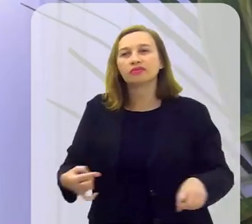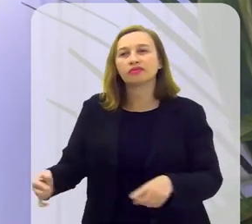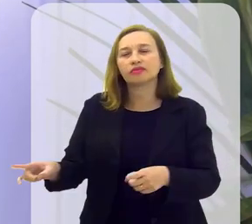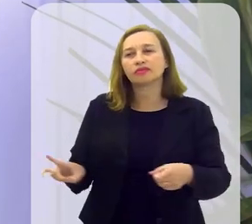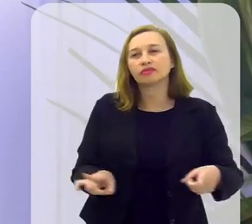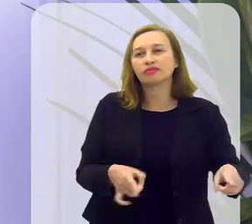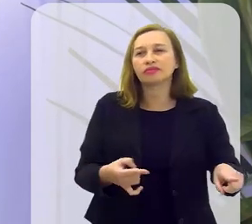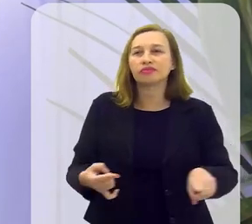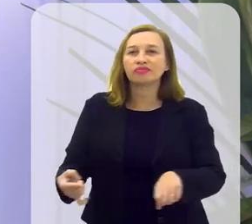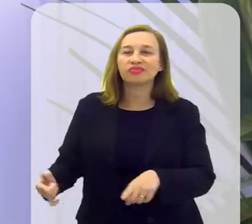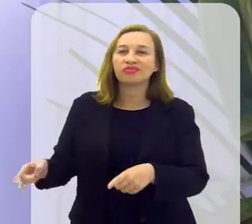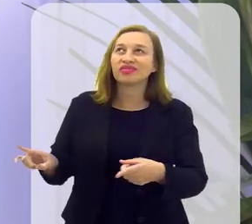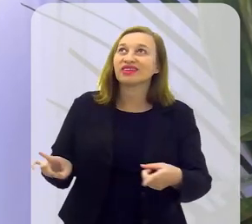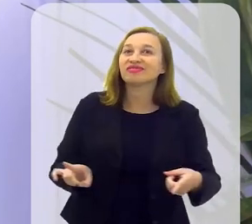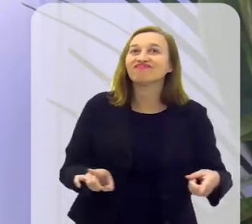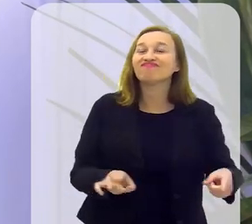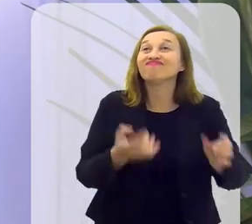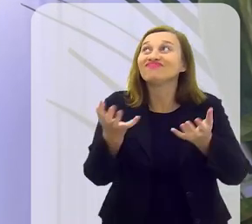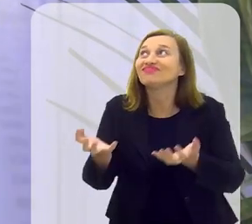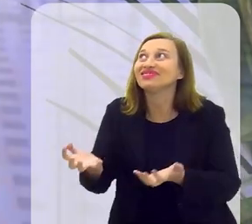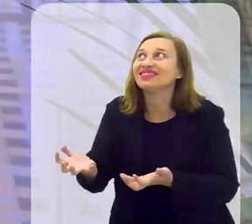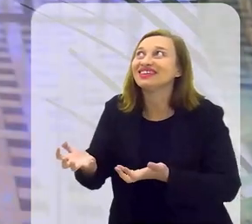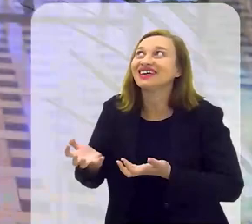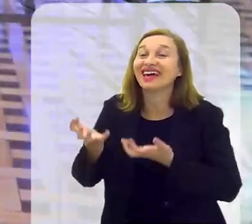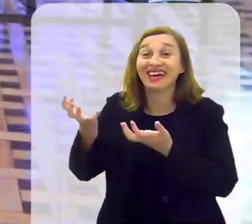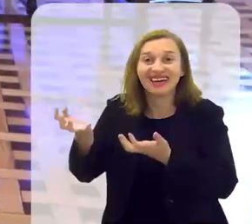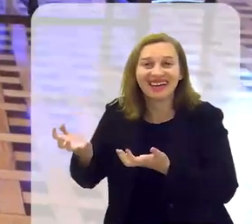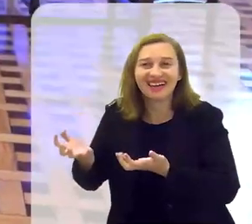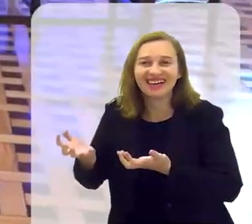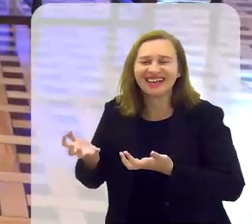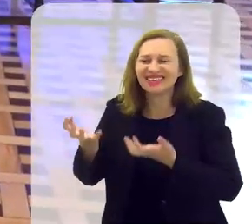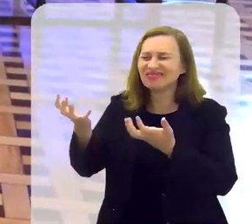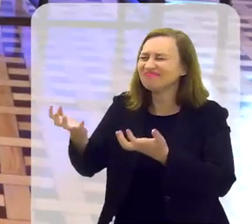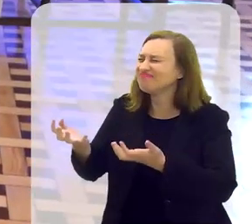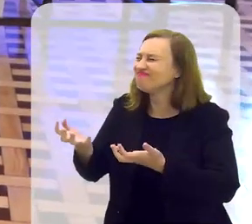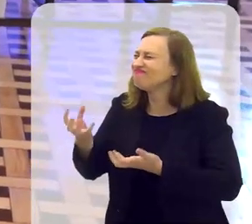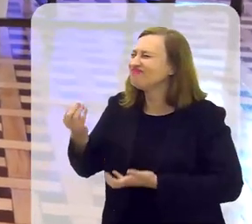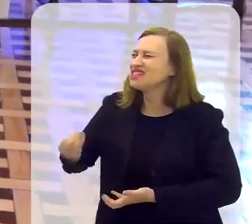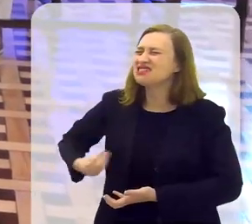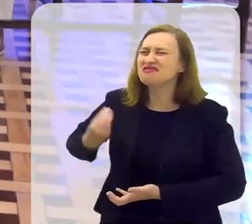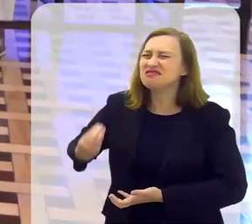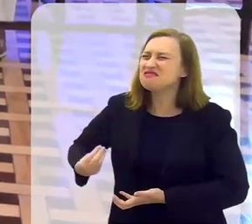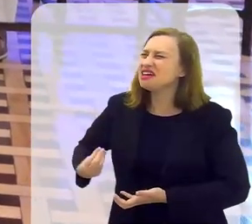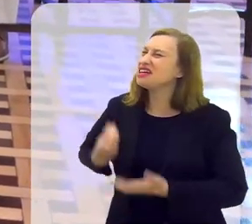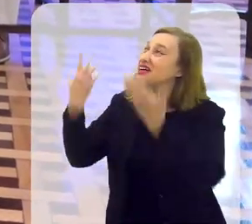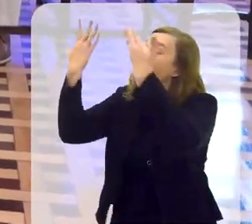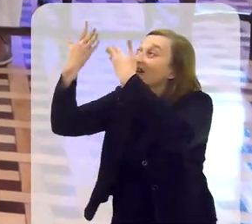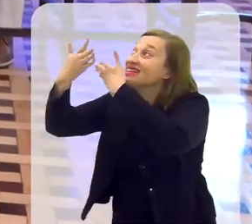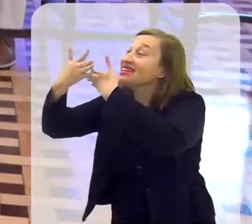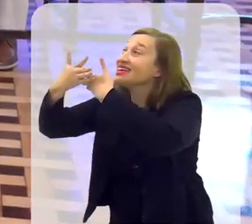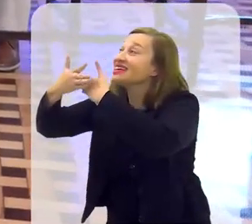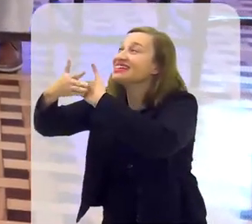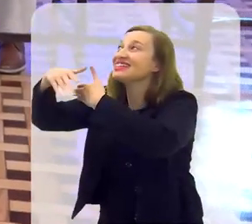eu quero estar em tua presença